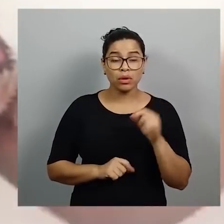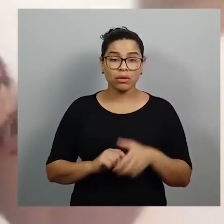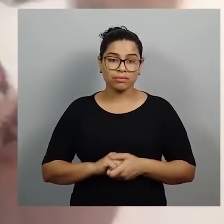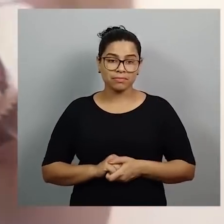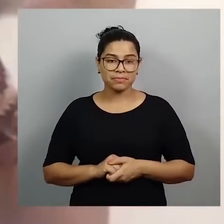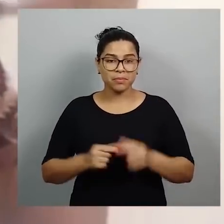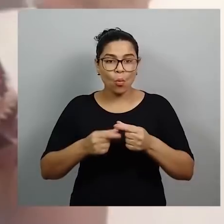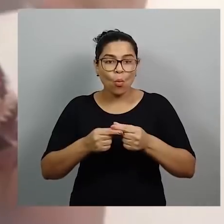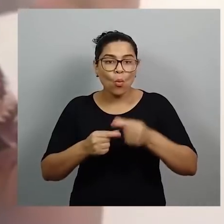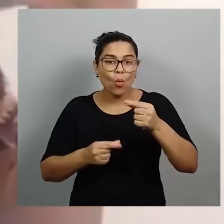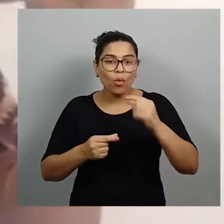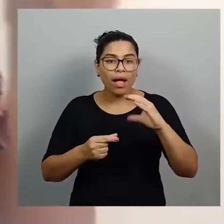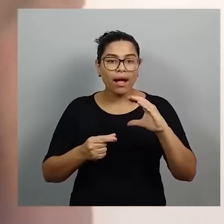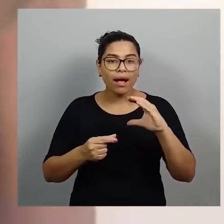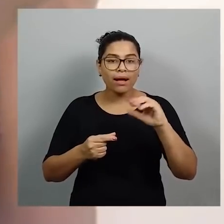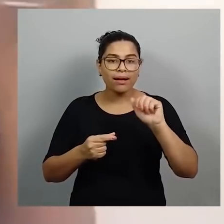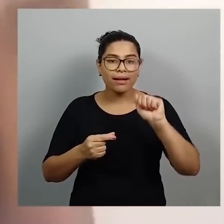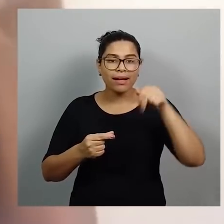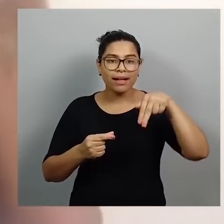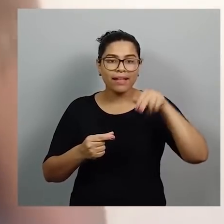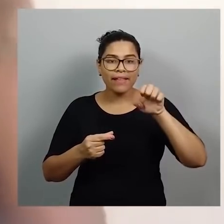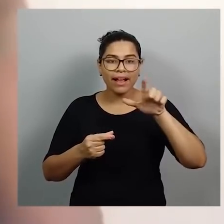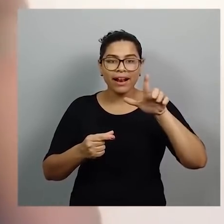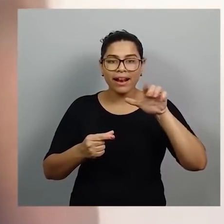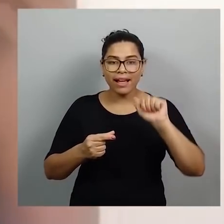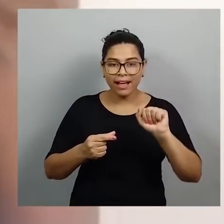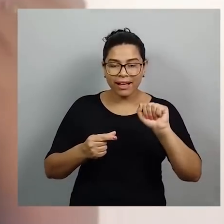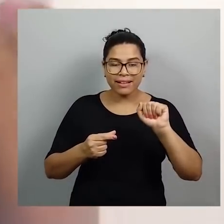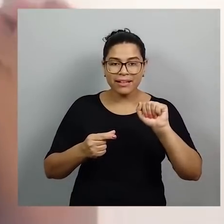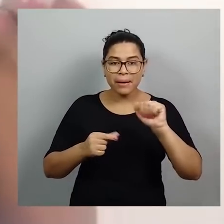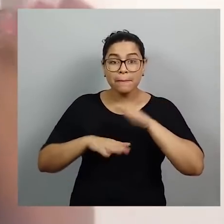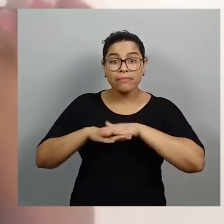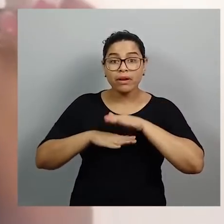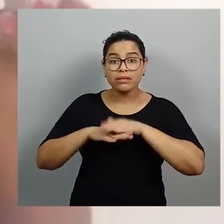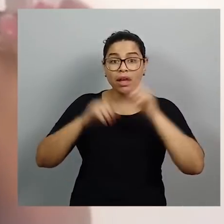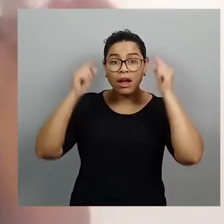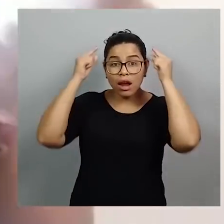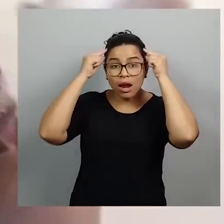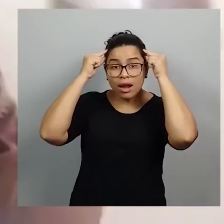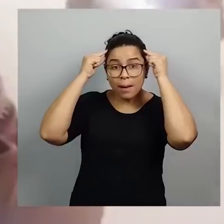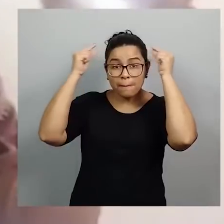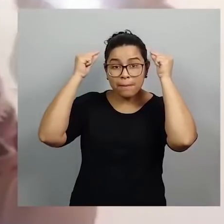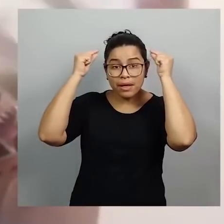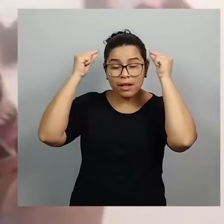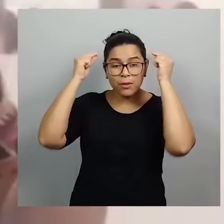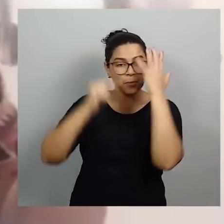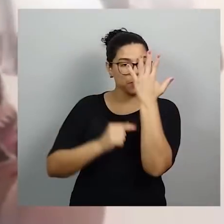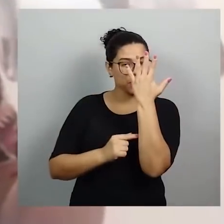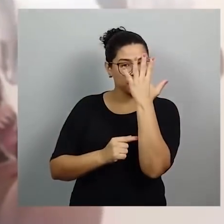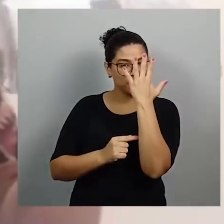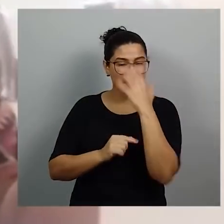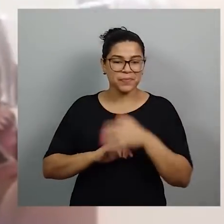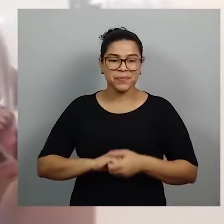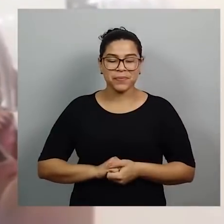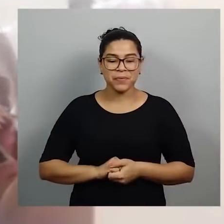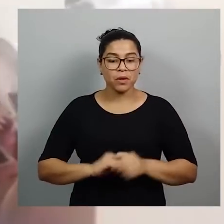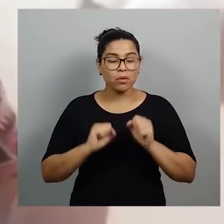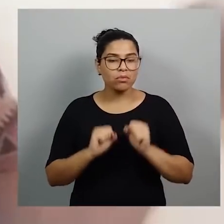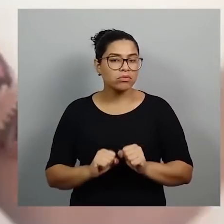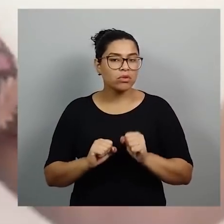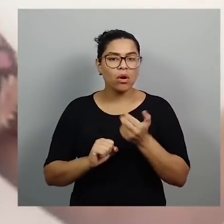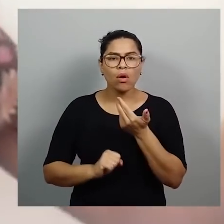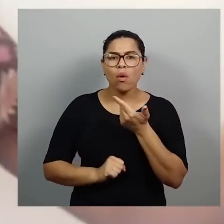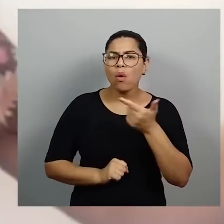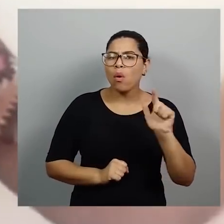também pedaços de canela em pau, para fazer o cabelo da minha